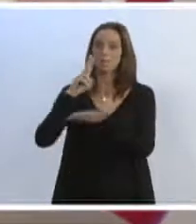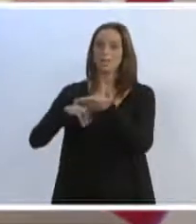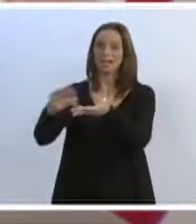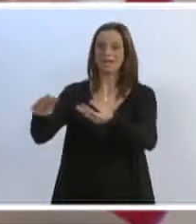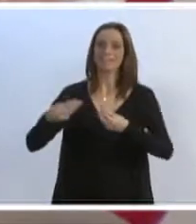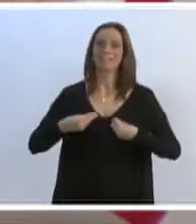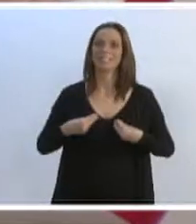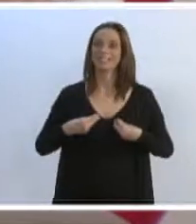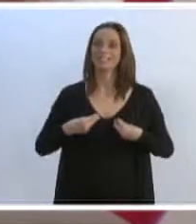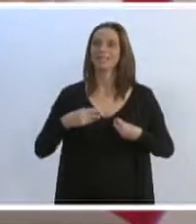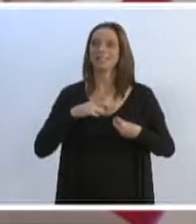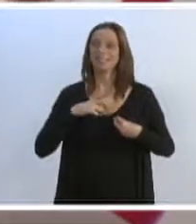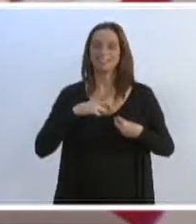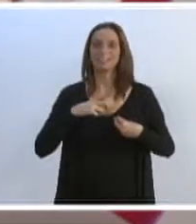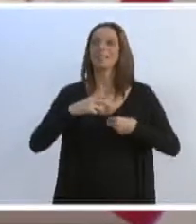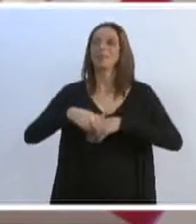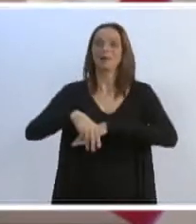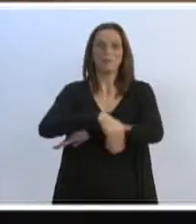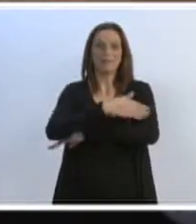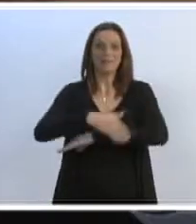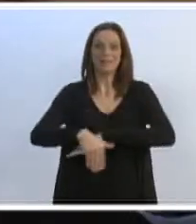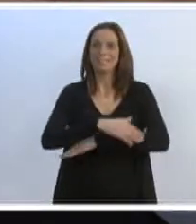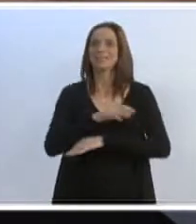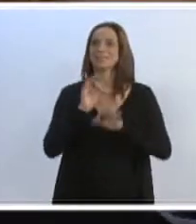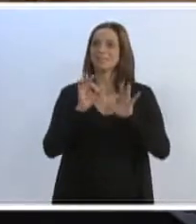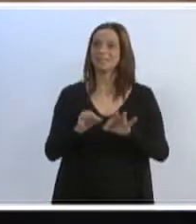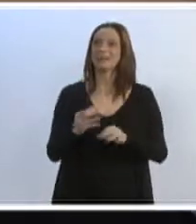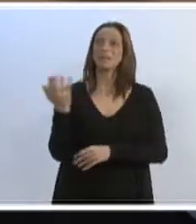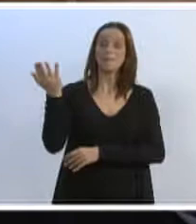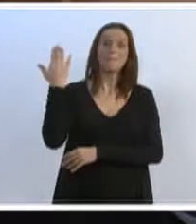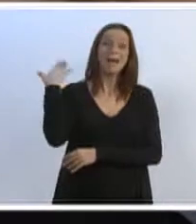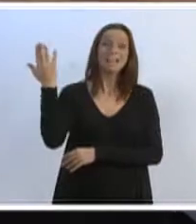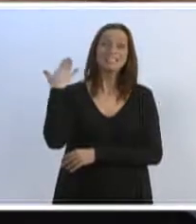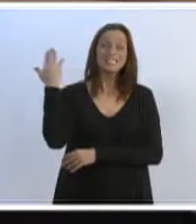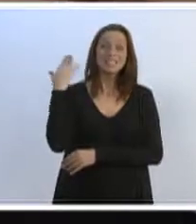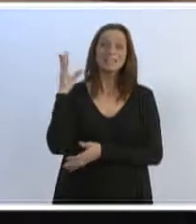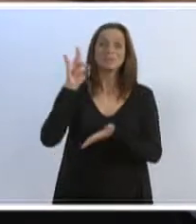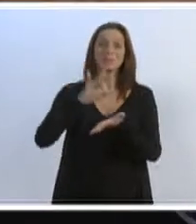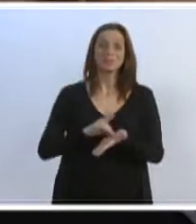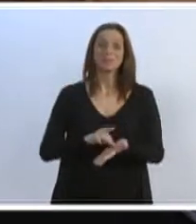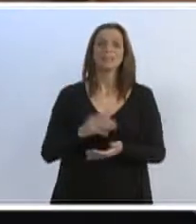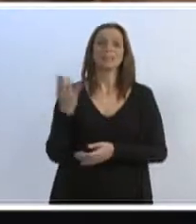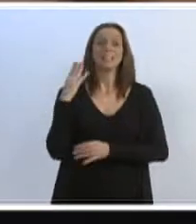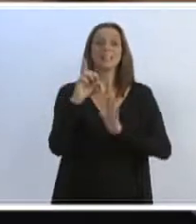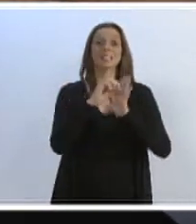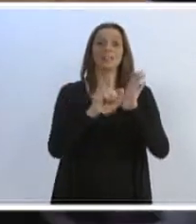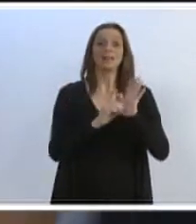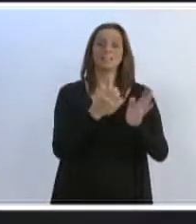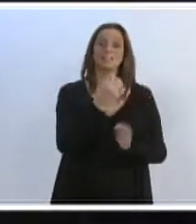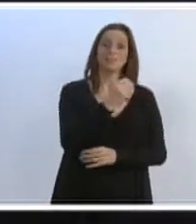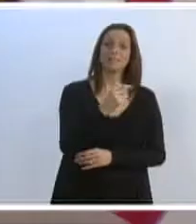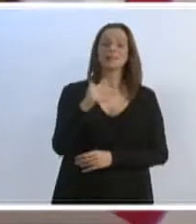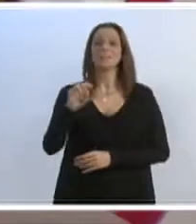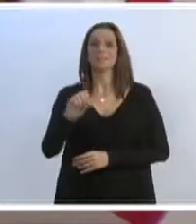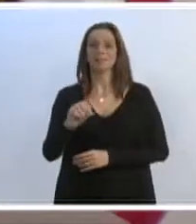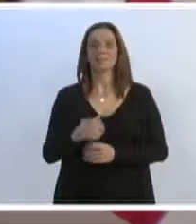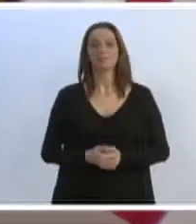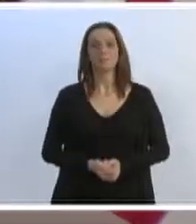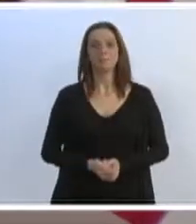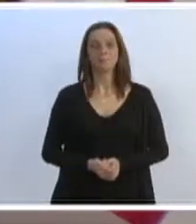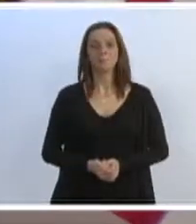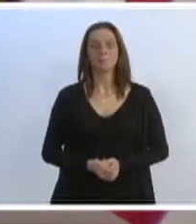e também sociólogo, para escrever na revista Blumenau em Cadernos, e ele mantinha uma coluna chamada